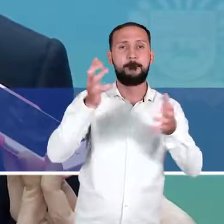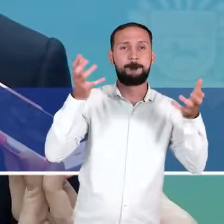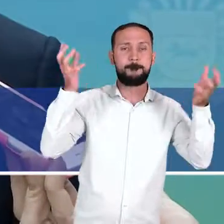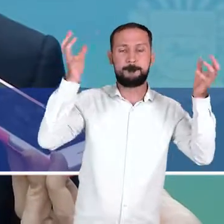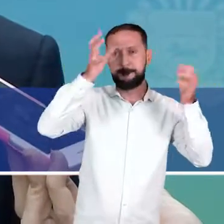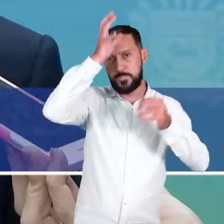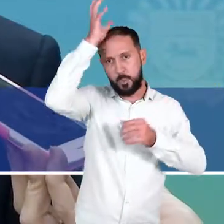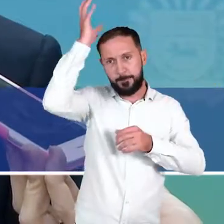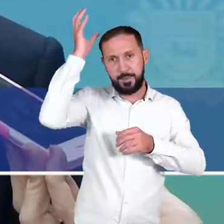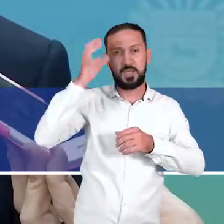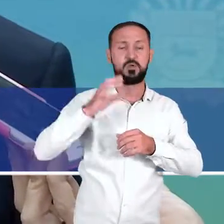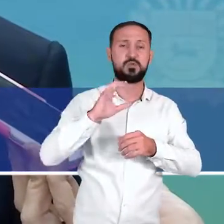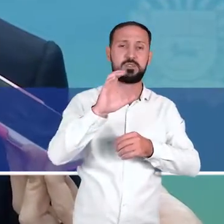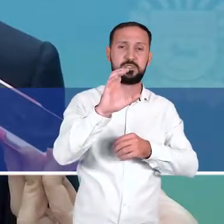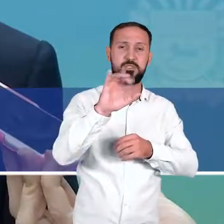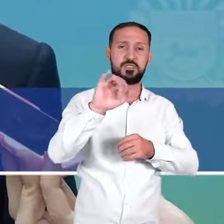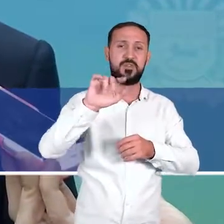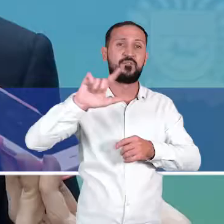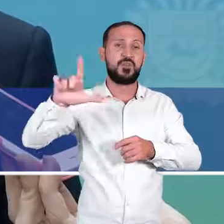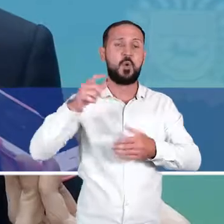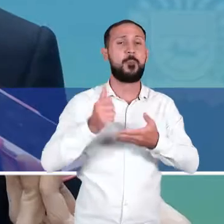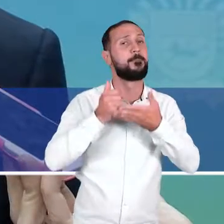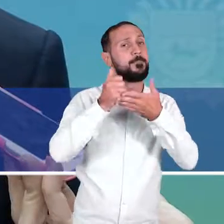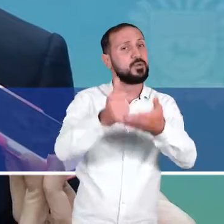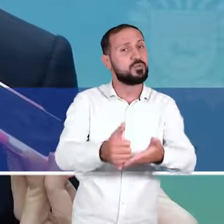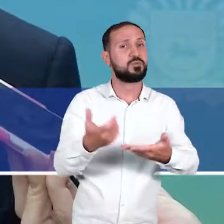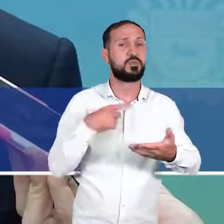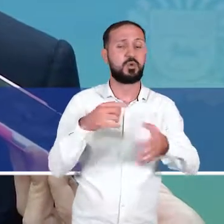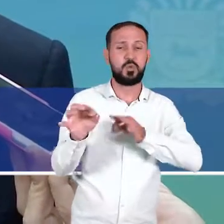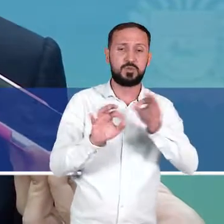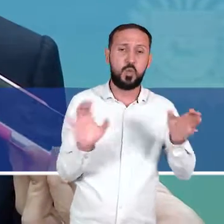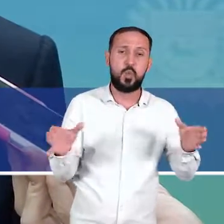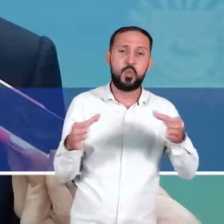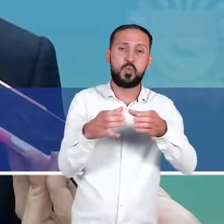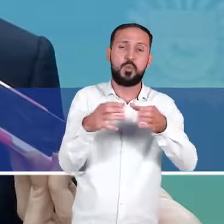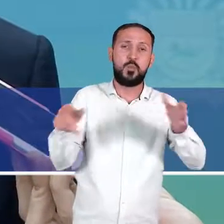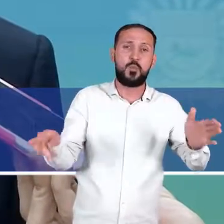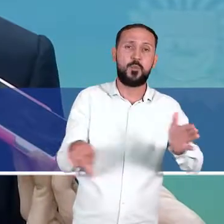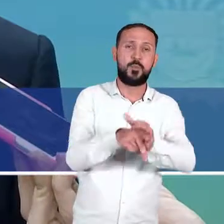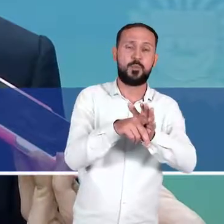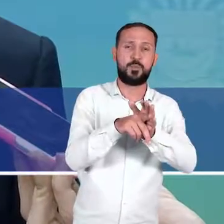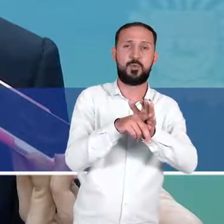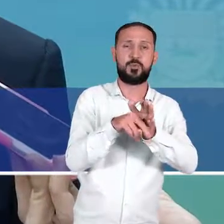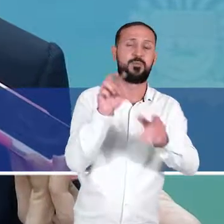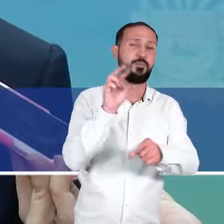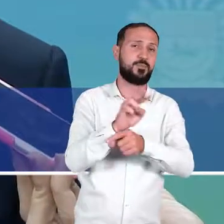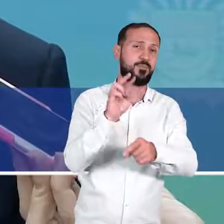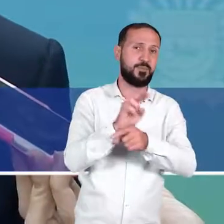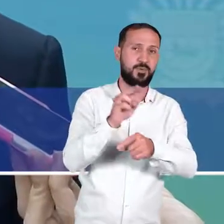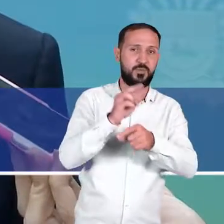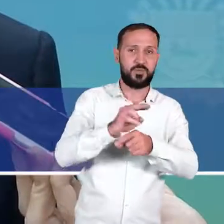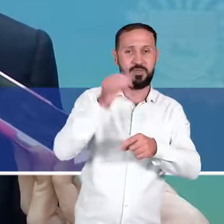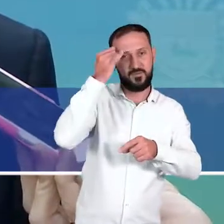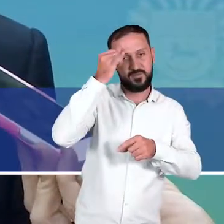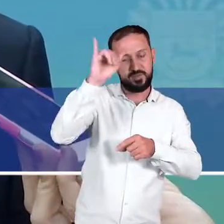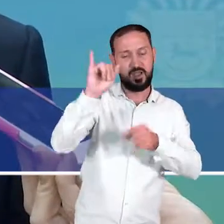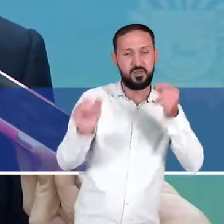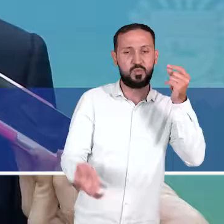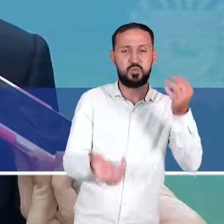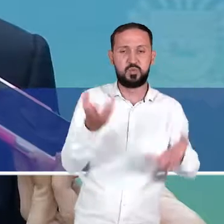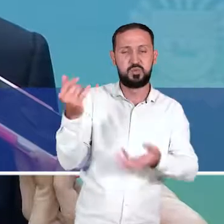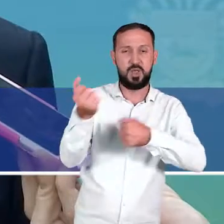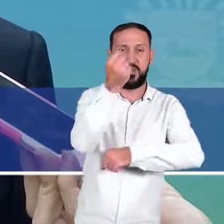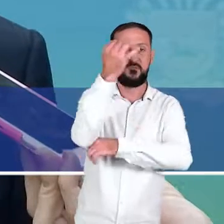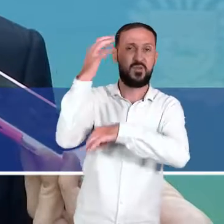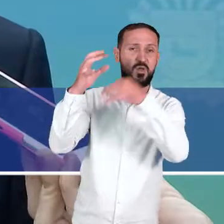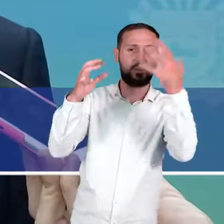que podem ser chamados para ajudar nisso, formar brigadas de combate aos incêndios florestais. E